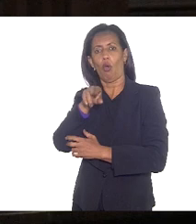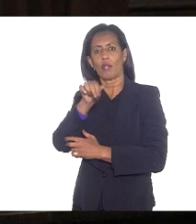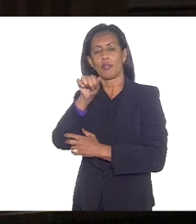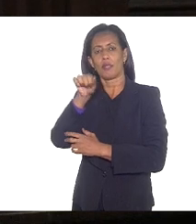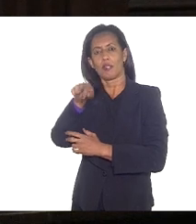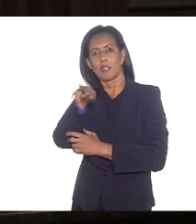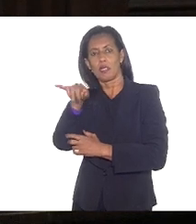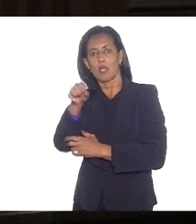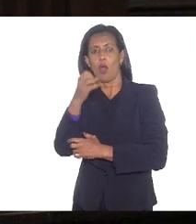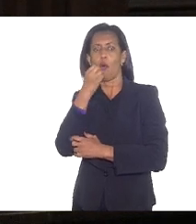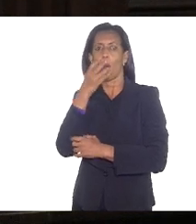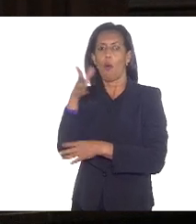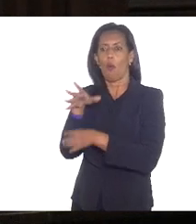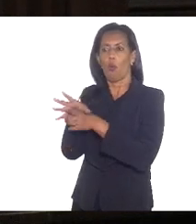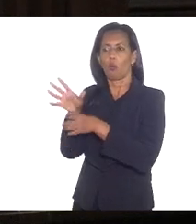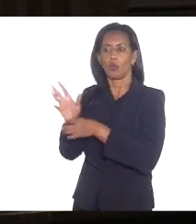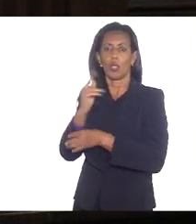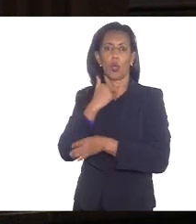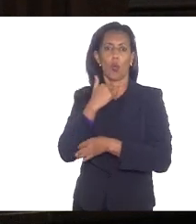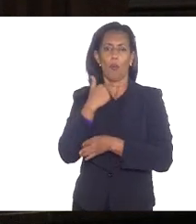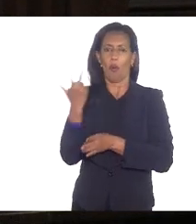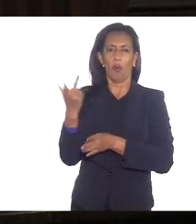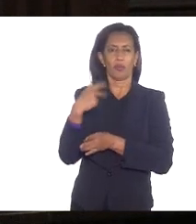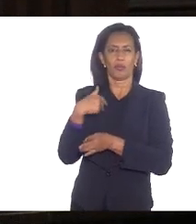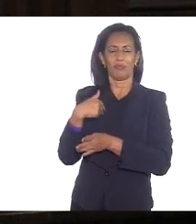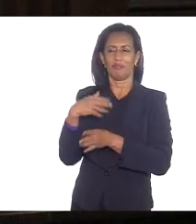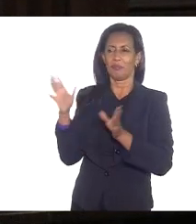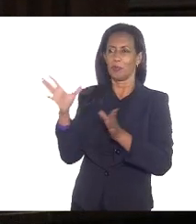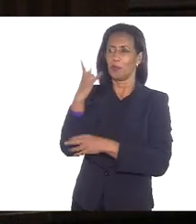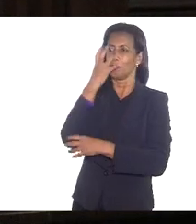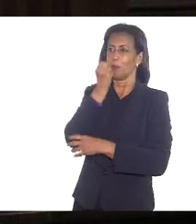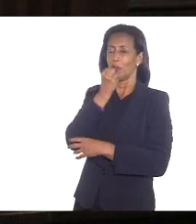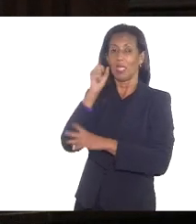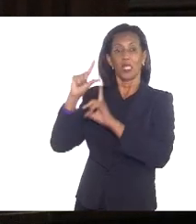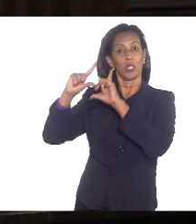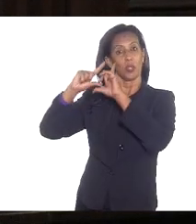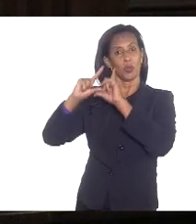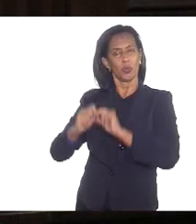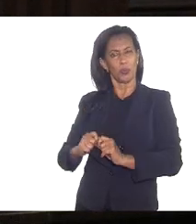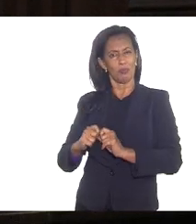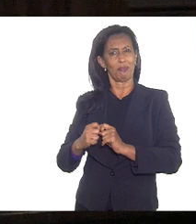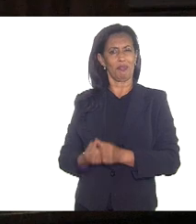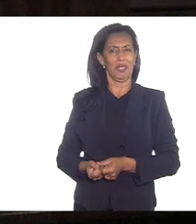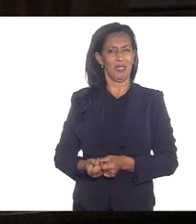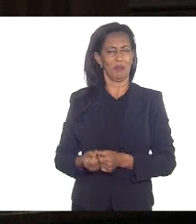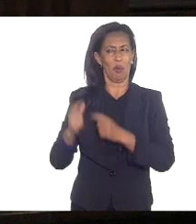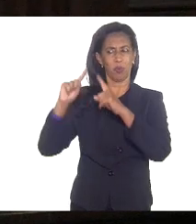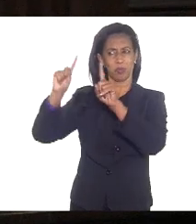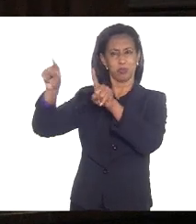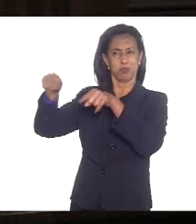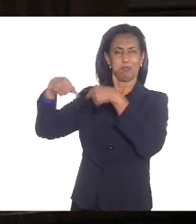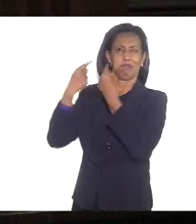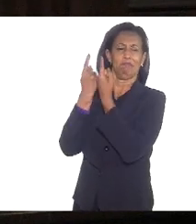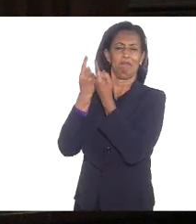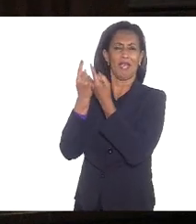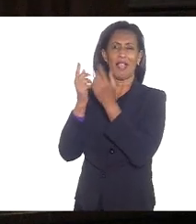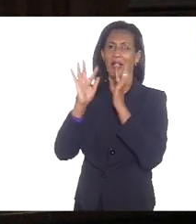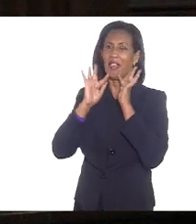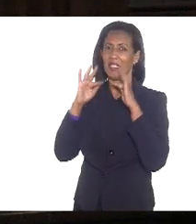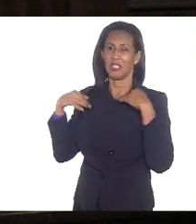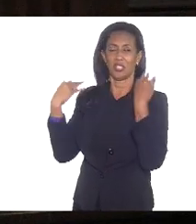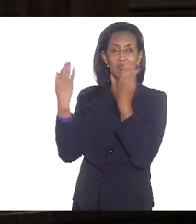Conselho, não poderia deixar de protestar que é, no mínimo, um assinte a maioria das